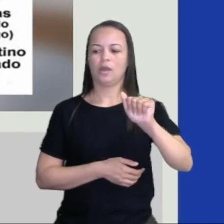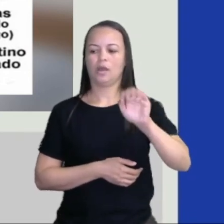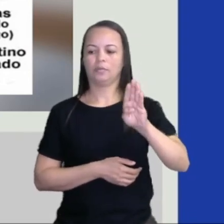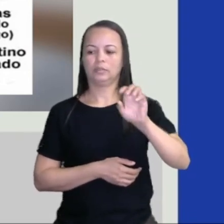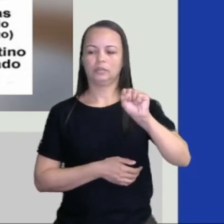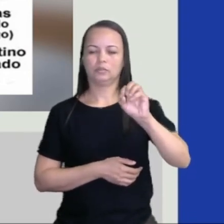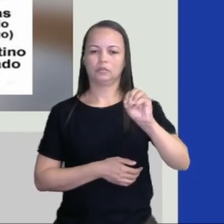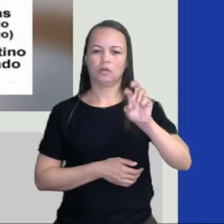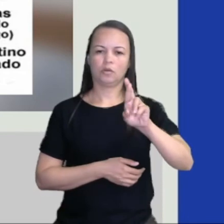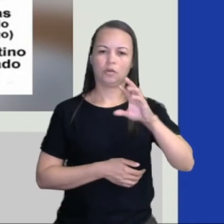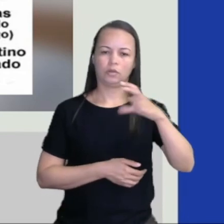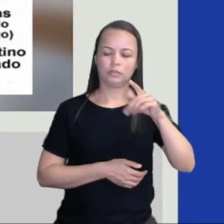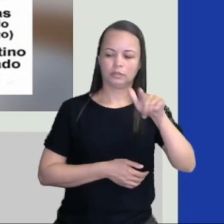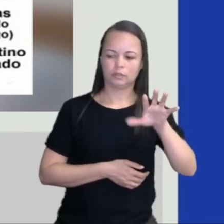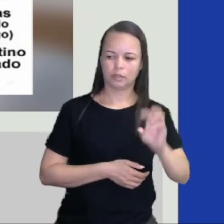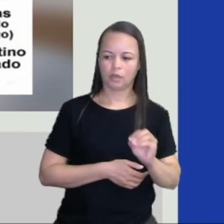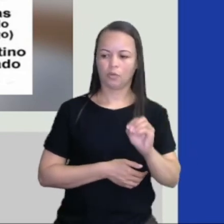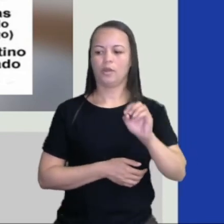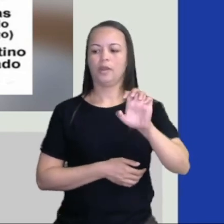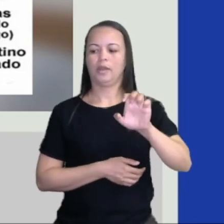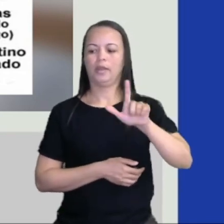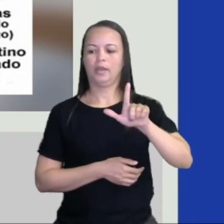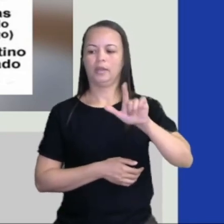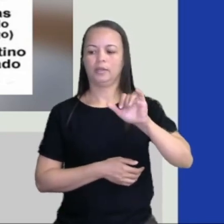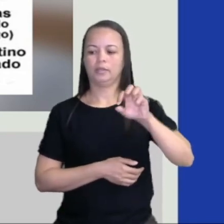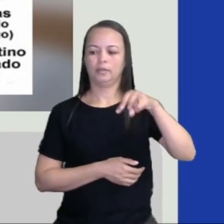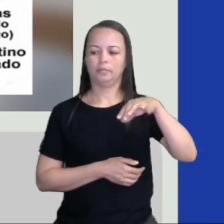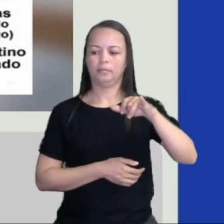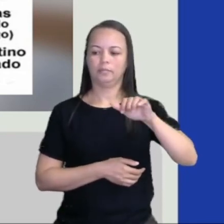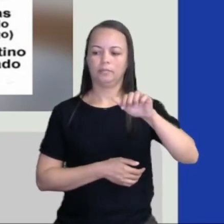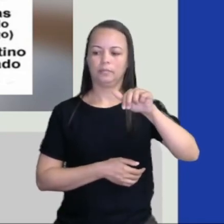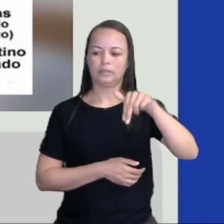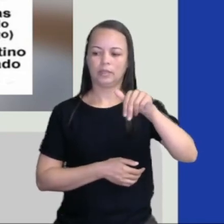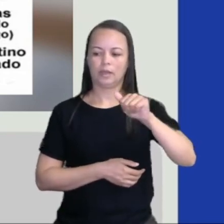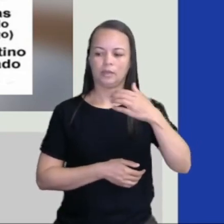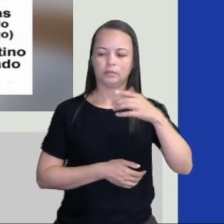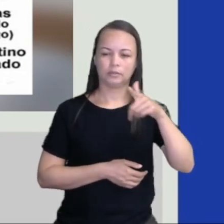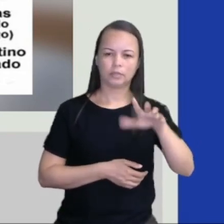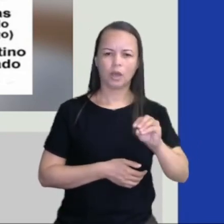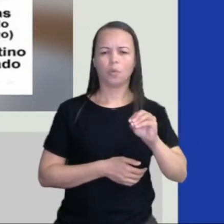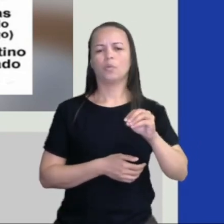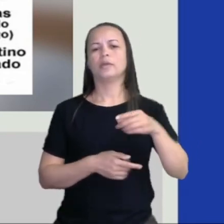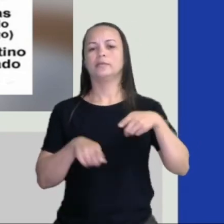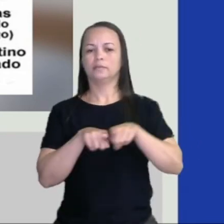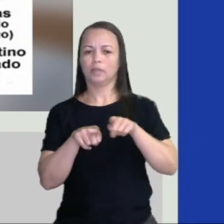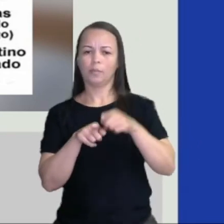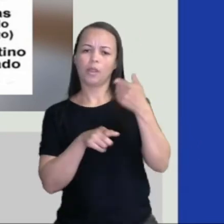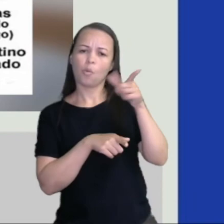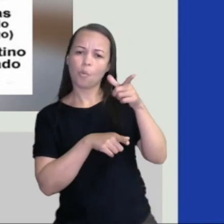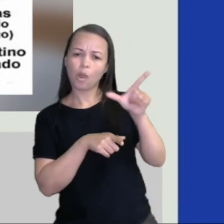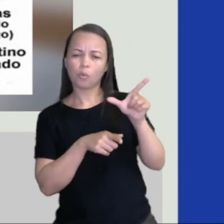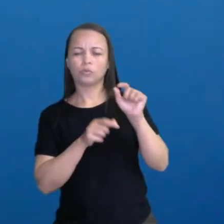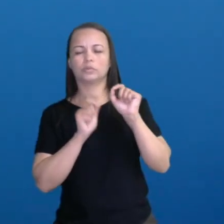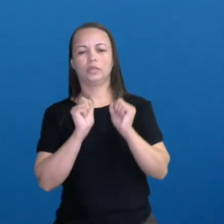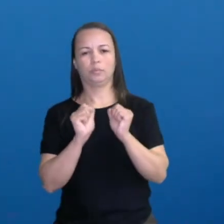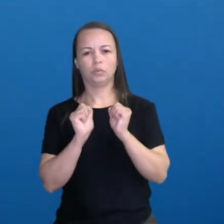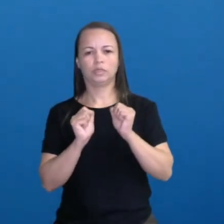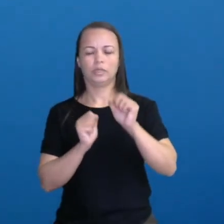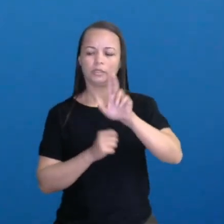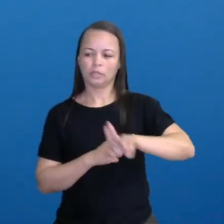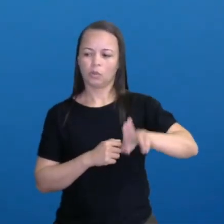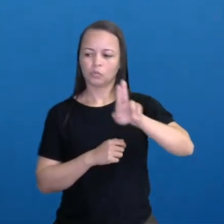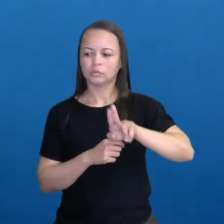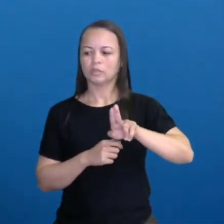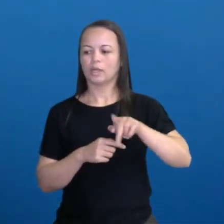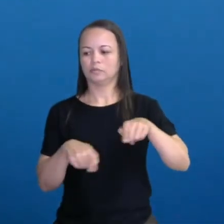de deglutição, que estaria entre a ingestão e a digestão. Então, não esquece dessas informações. Por